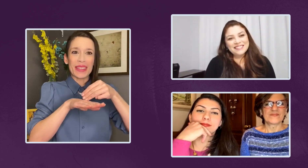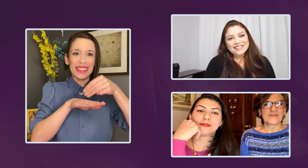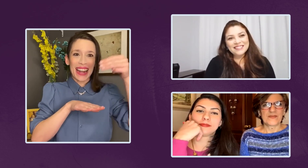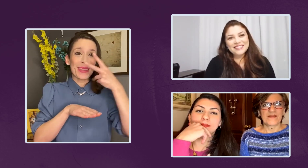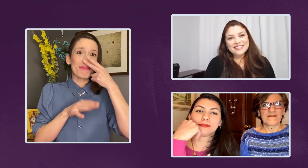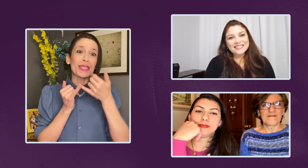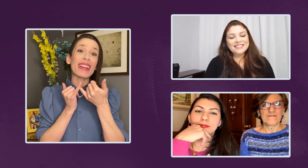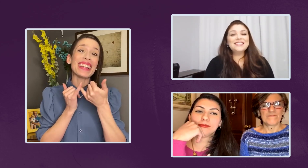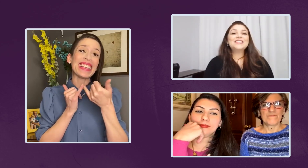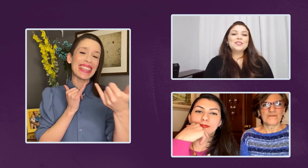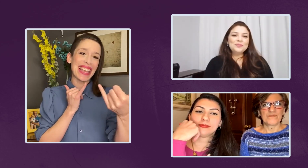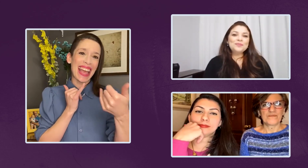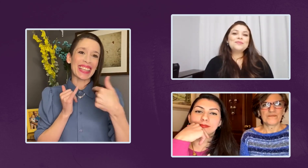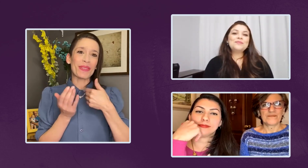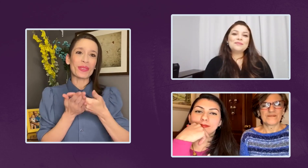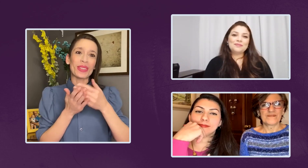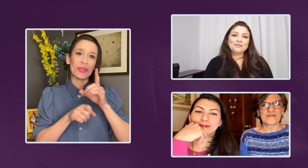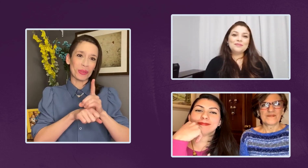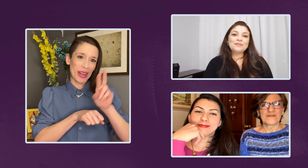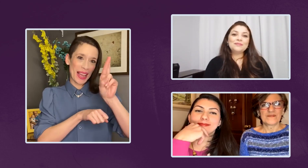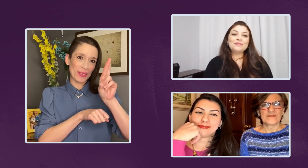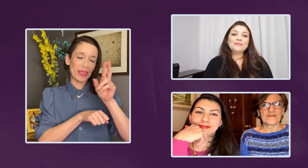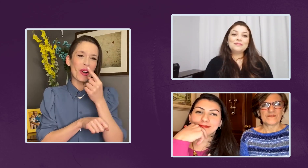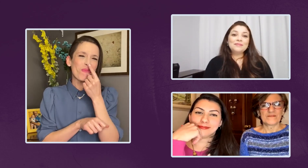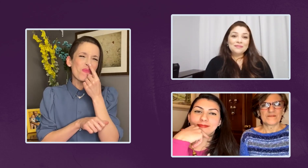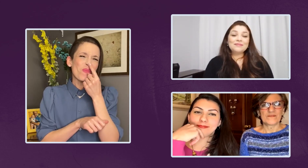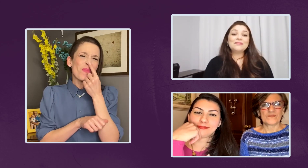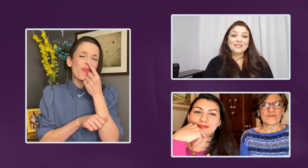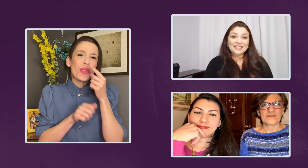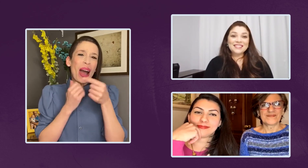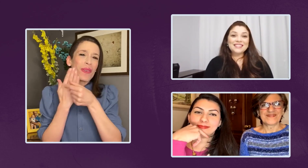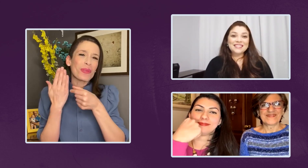no mestrado a mesma linha que eu estudei doutorado. Então,